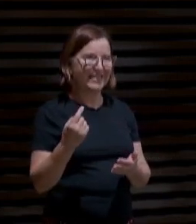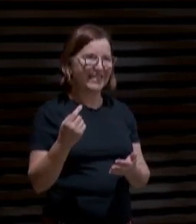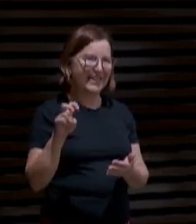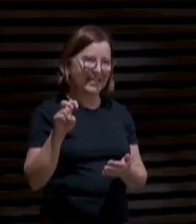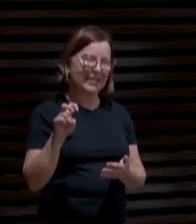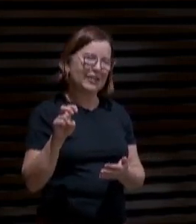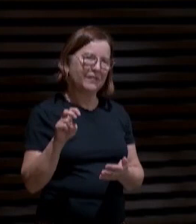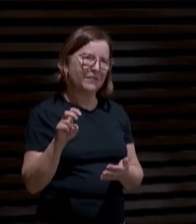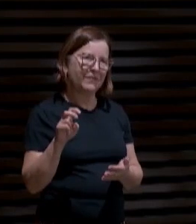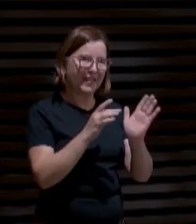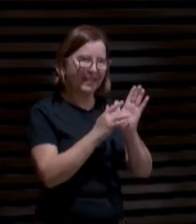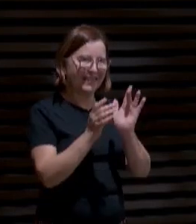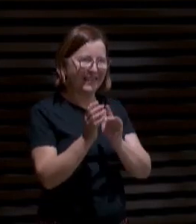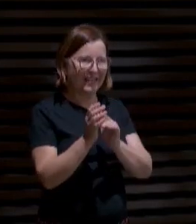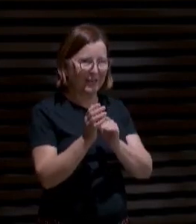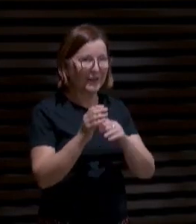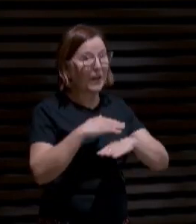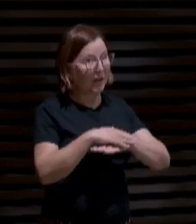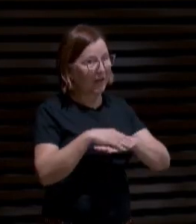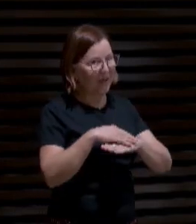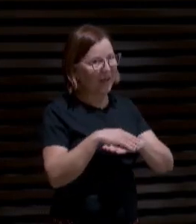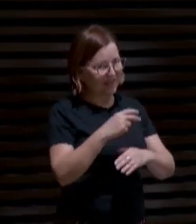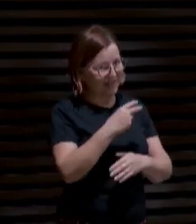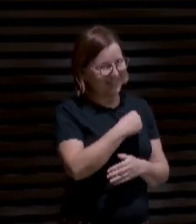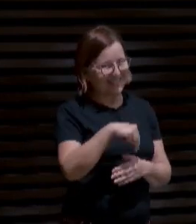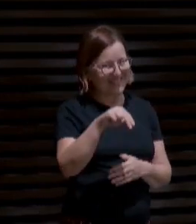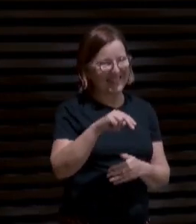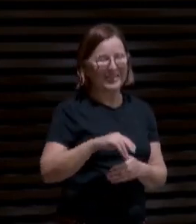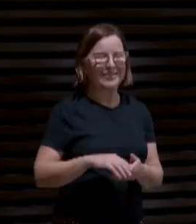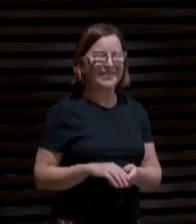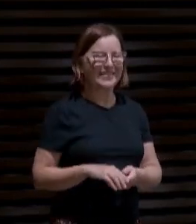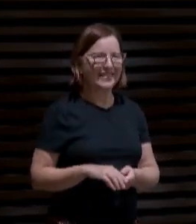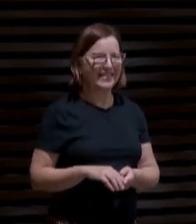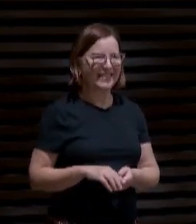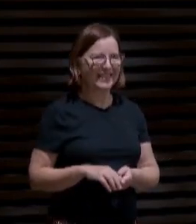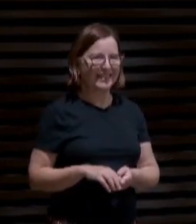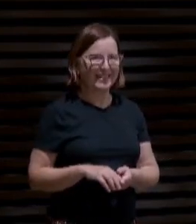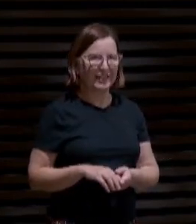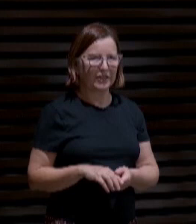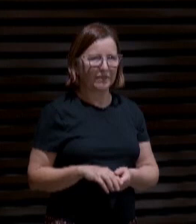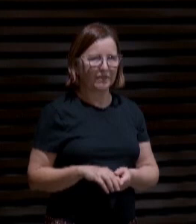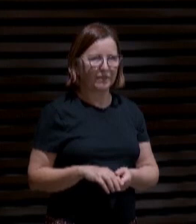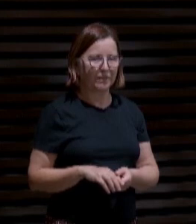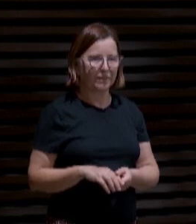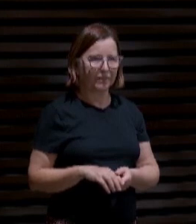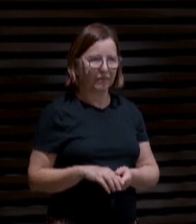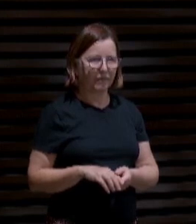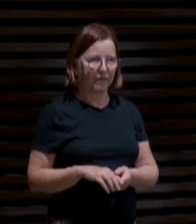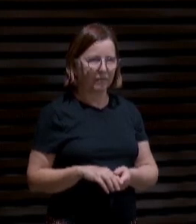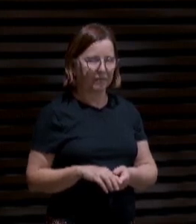15. Jesus estava isso é um diálogo de Jesus com Nicodemos. Vamos ver o que ele diz aí. E do modo